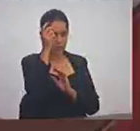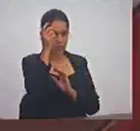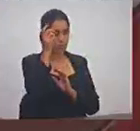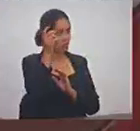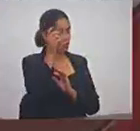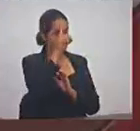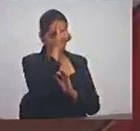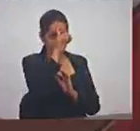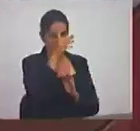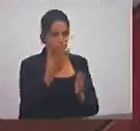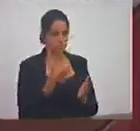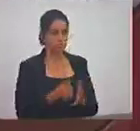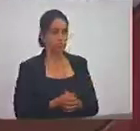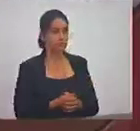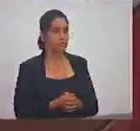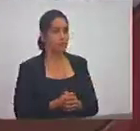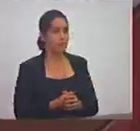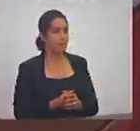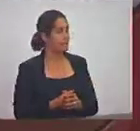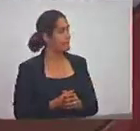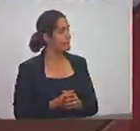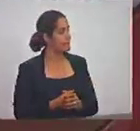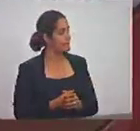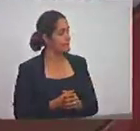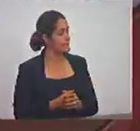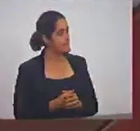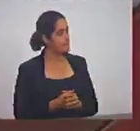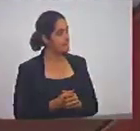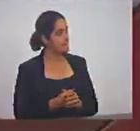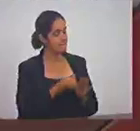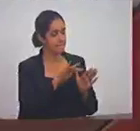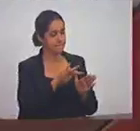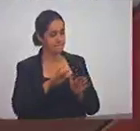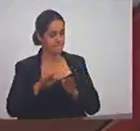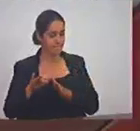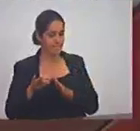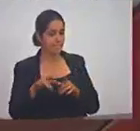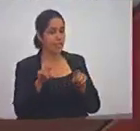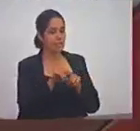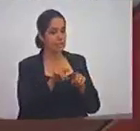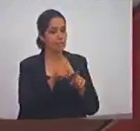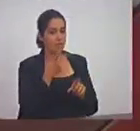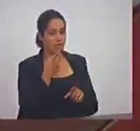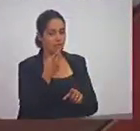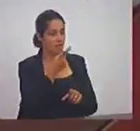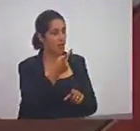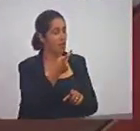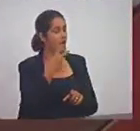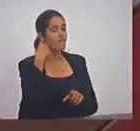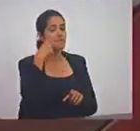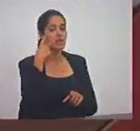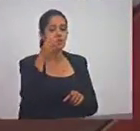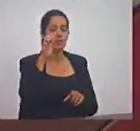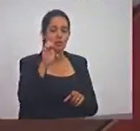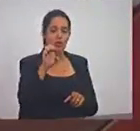Fala também, senhor presidente, da saída do vereador Emerson para a Secretaria da Assistência Social.